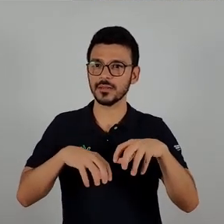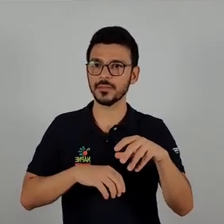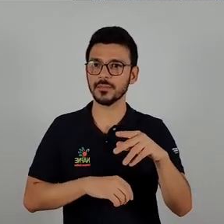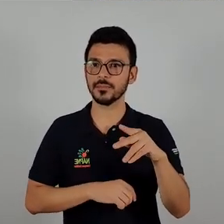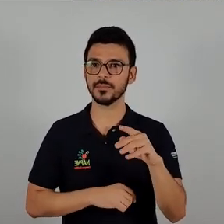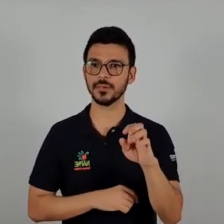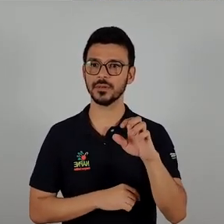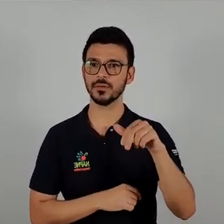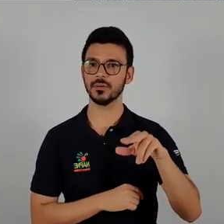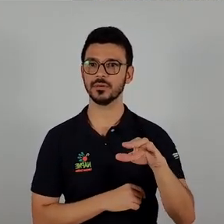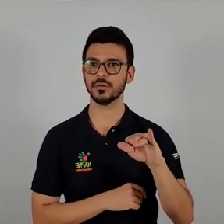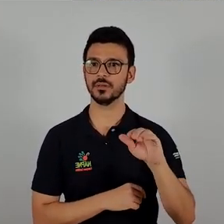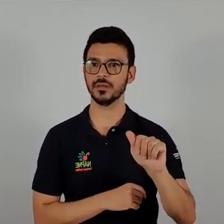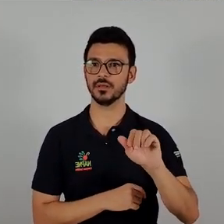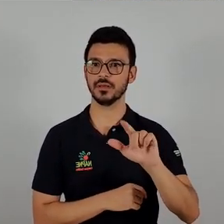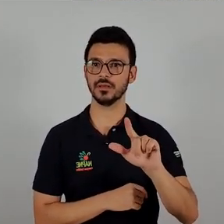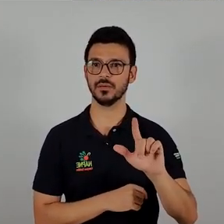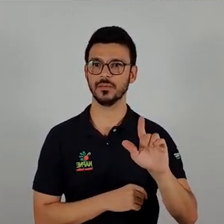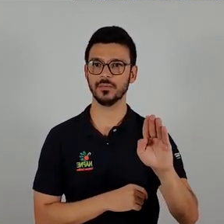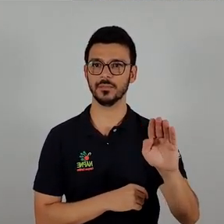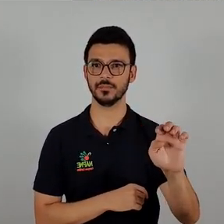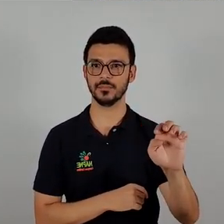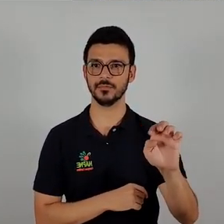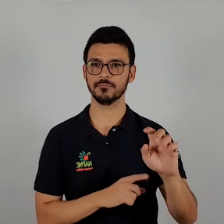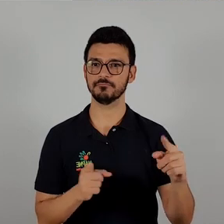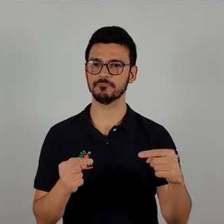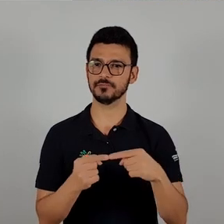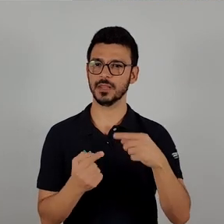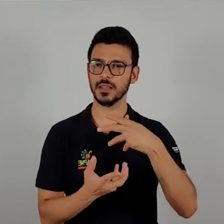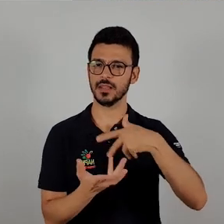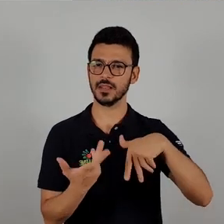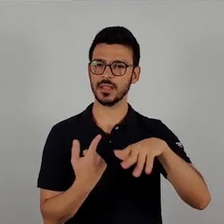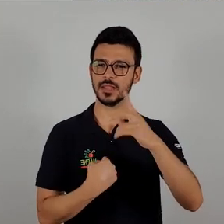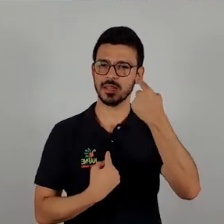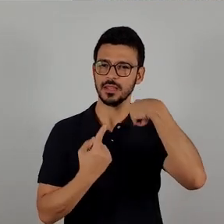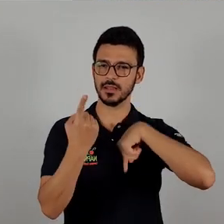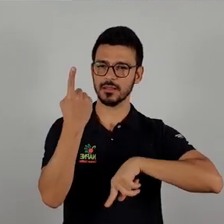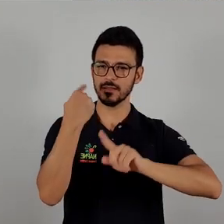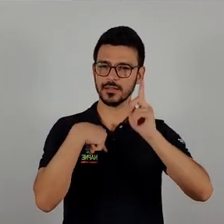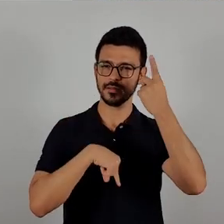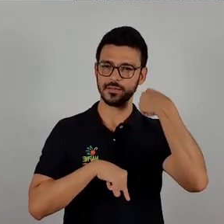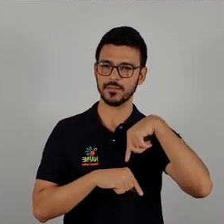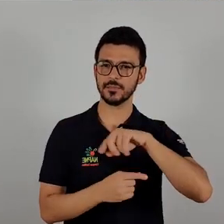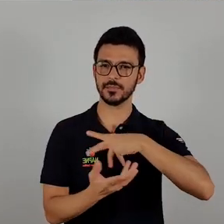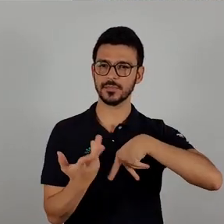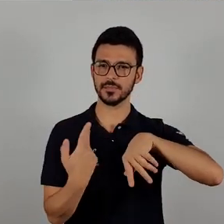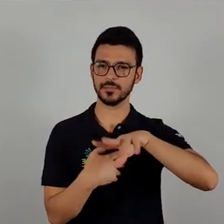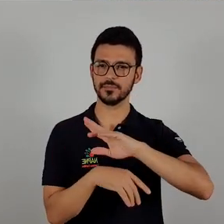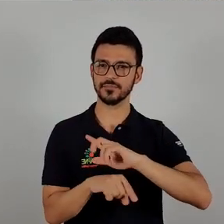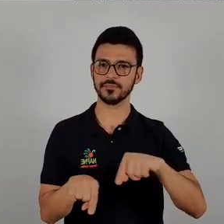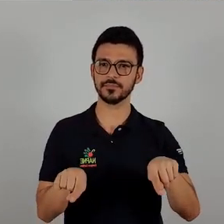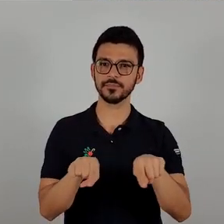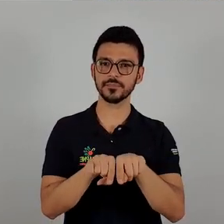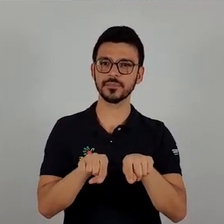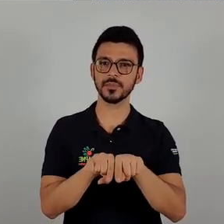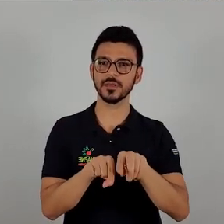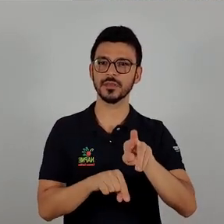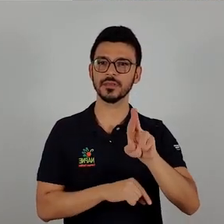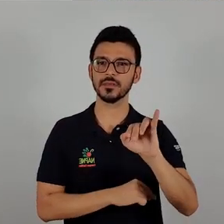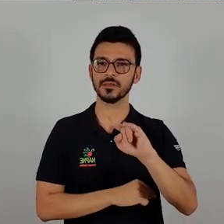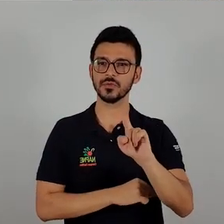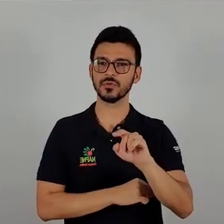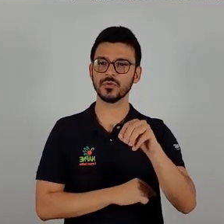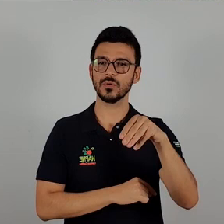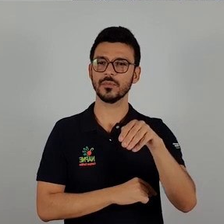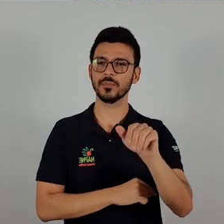Cúrcuma, né, que é a nossa famosa cúrcuma, o açafrão, em forma de rizoma. Também não é a raiz, é só o broto da raiz.